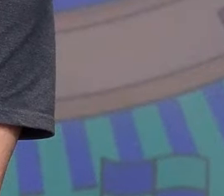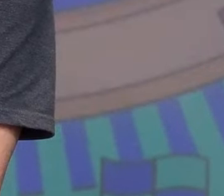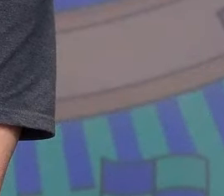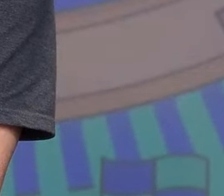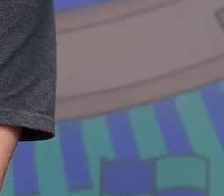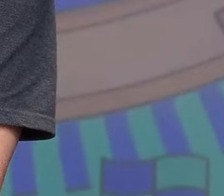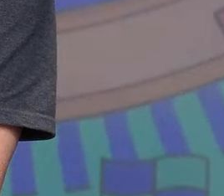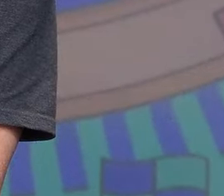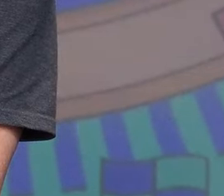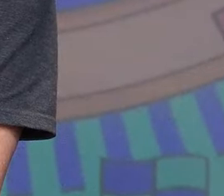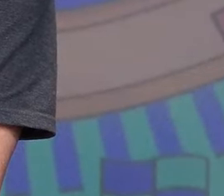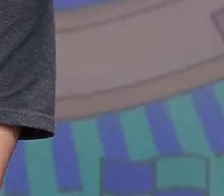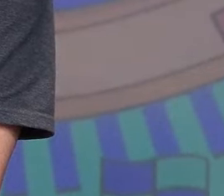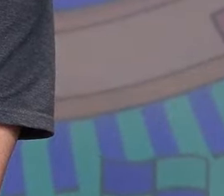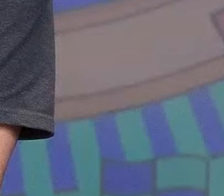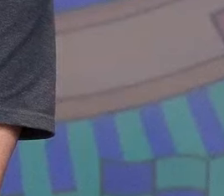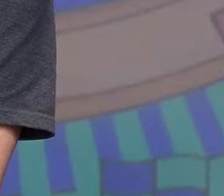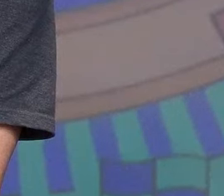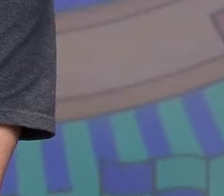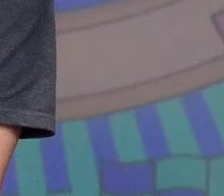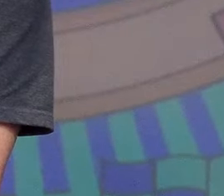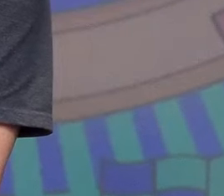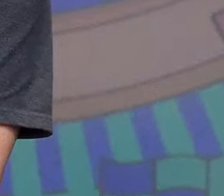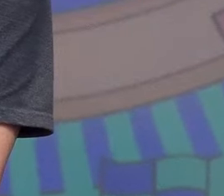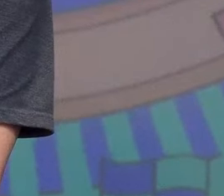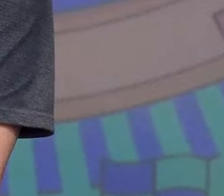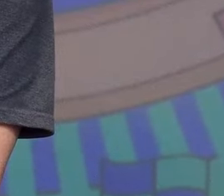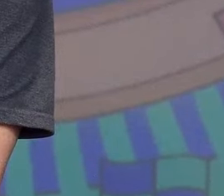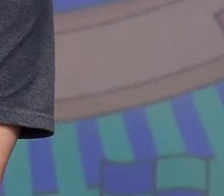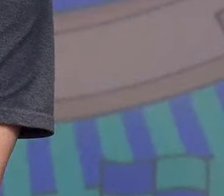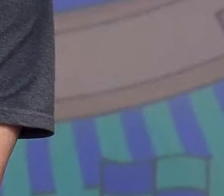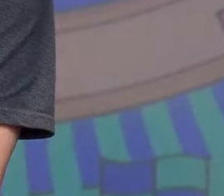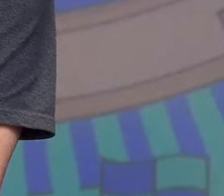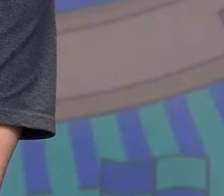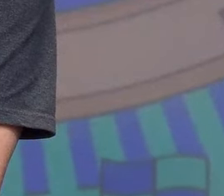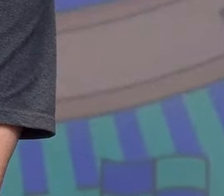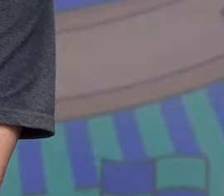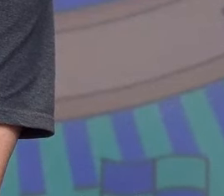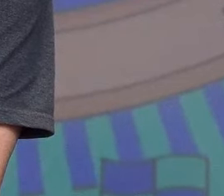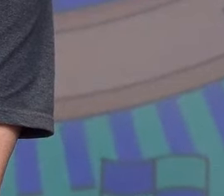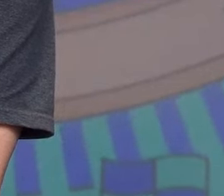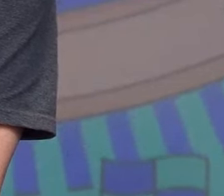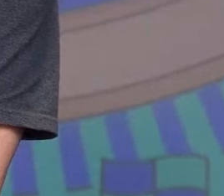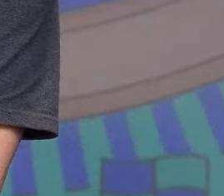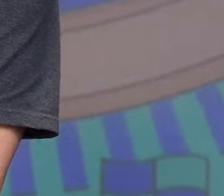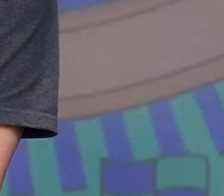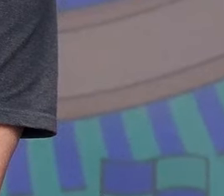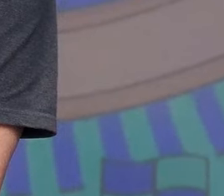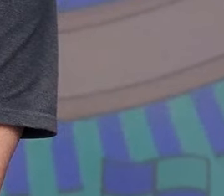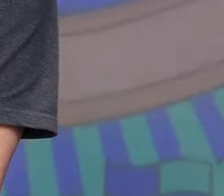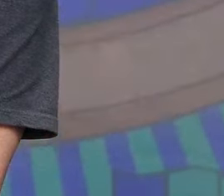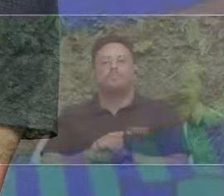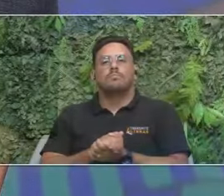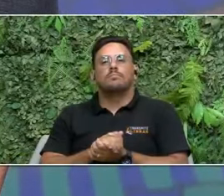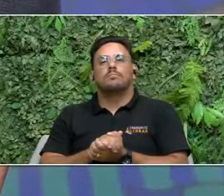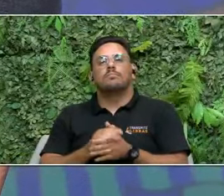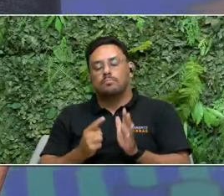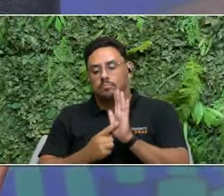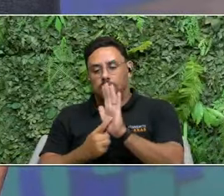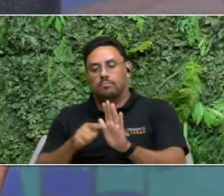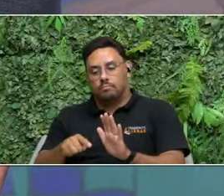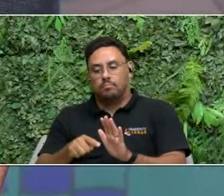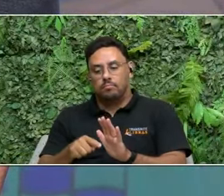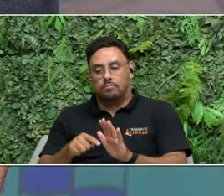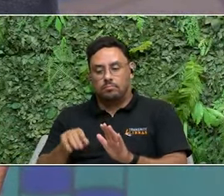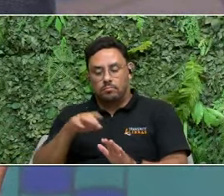coletivas se houve mais alguma declaração que Mere aqui trazido pros